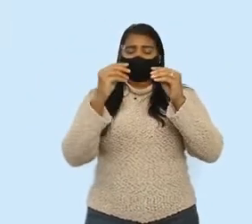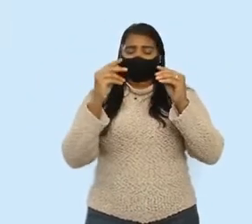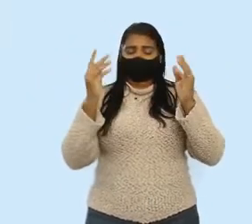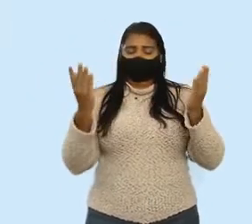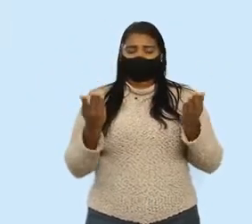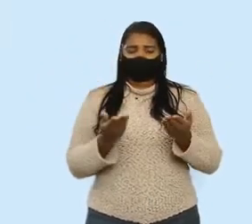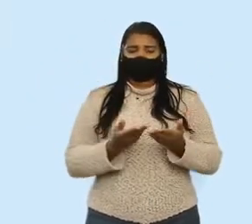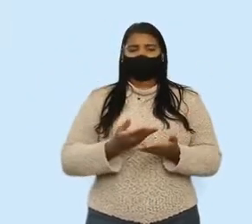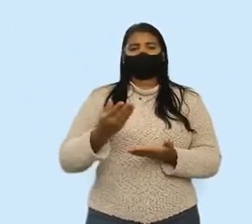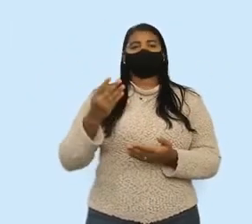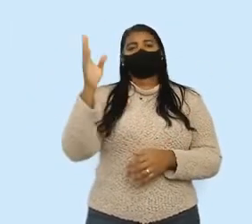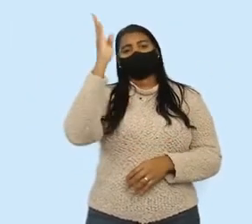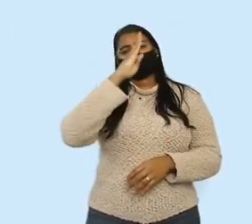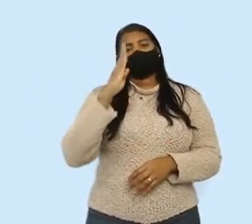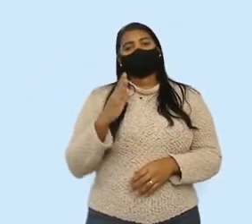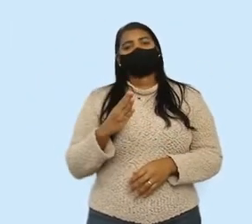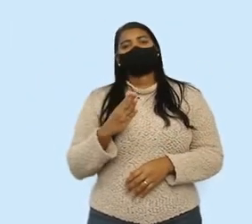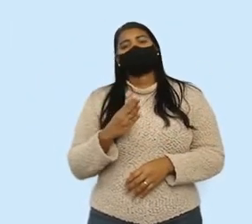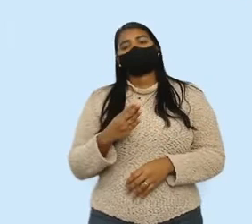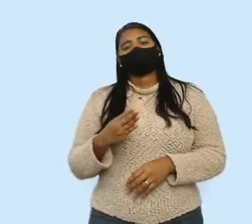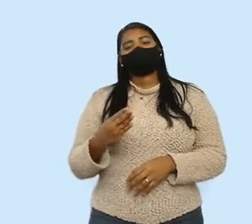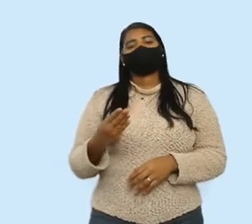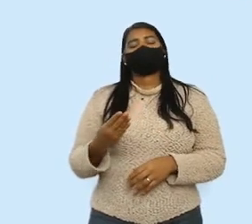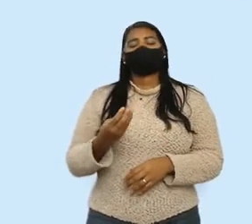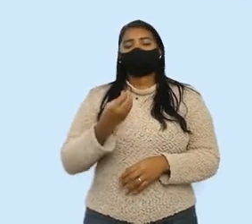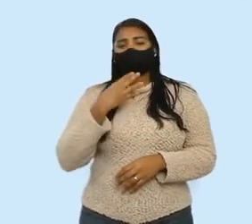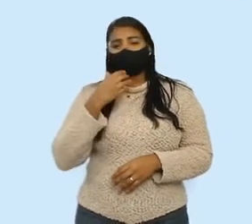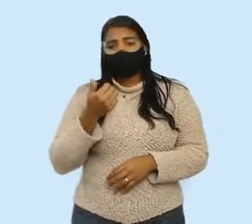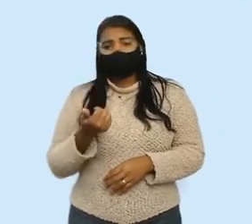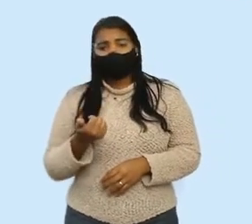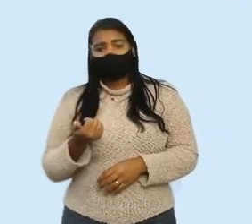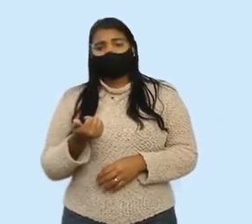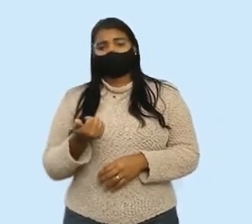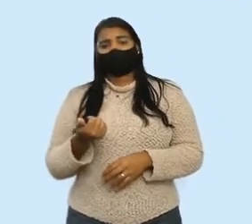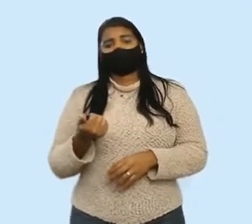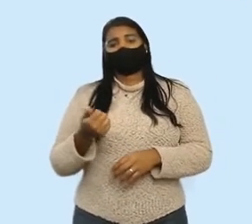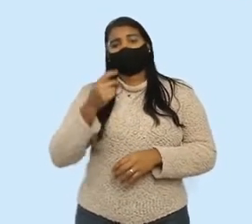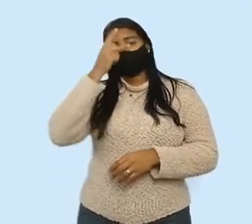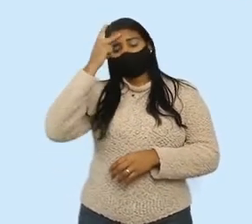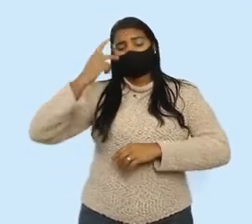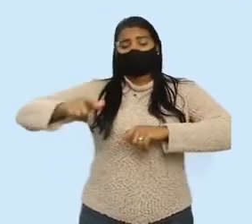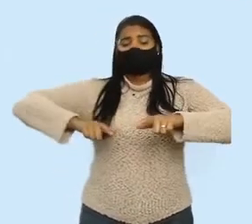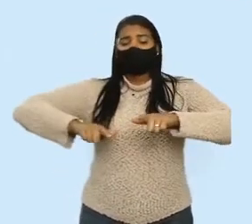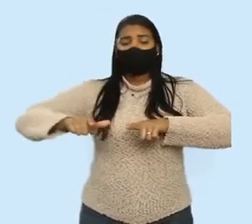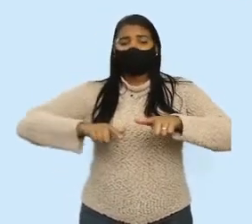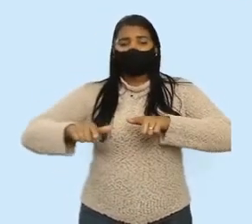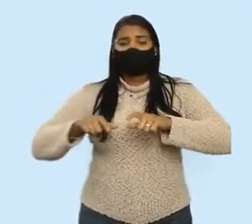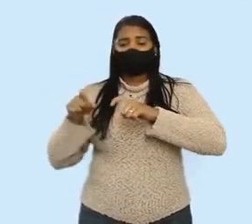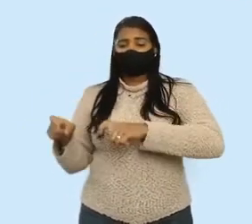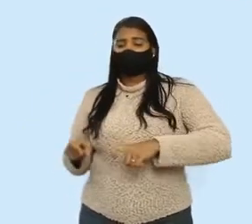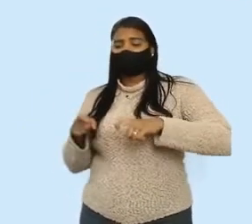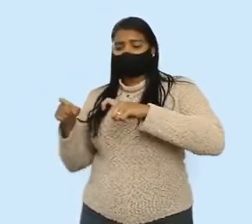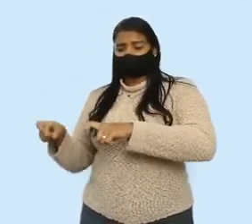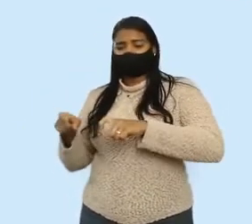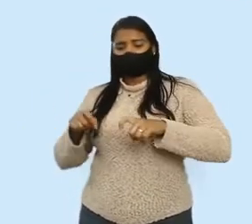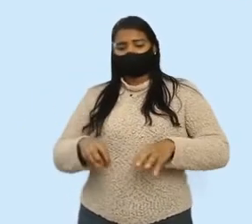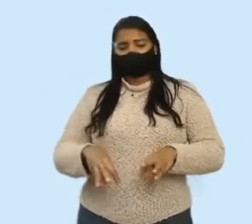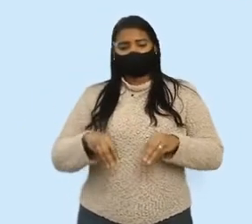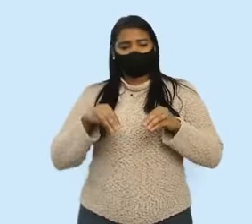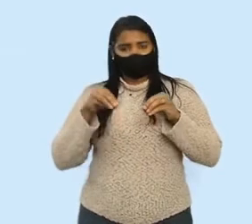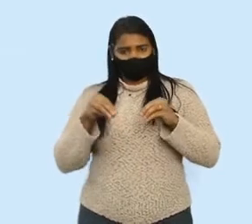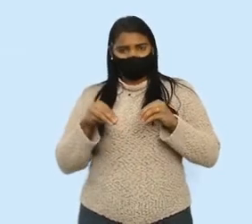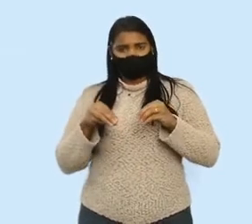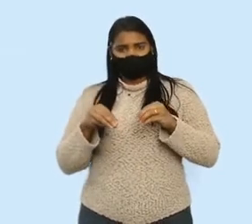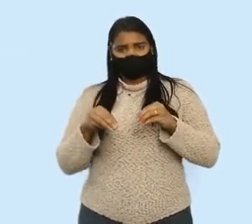uma massa de mão de obra barata, principalmente dificultando o acesso destes à terra. Então é dentro